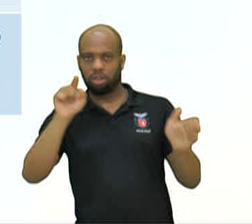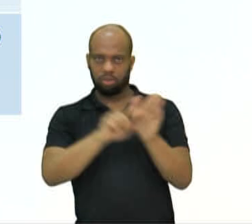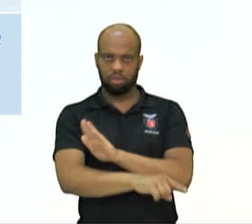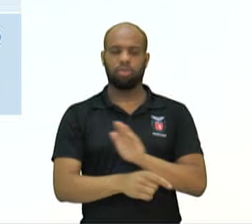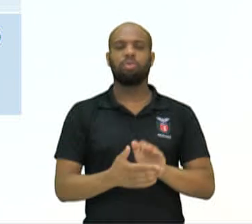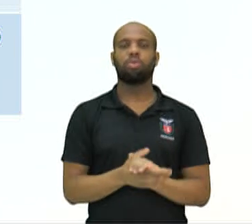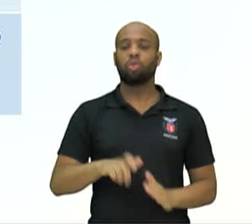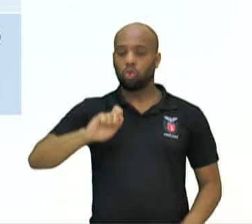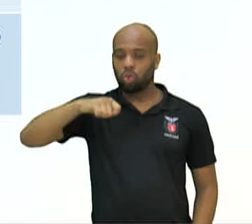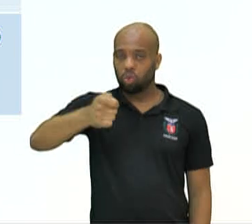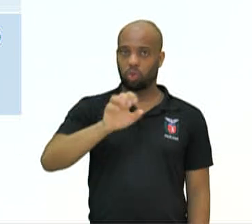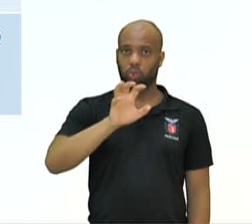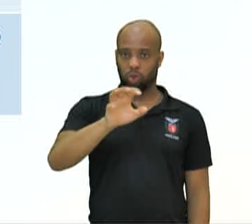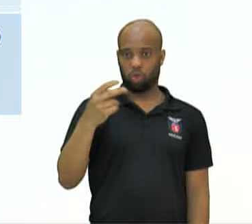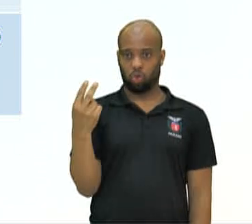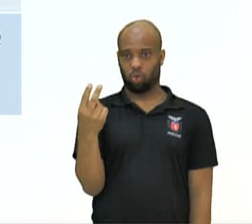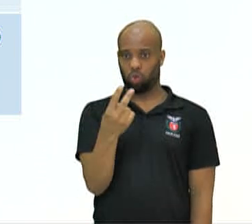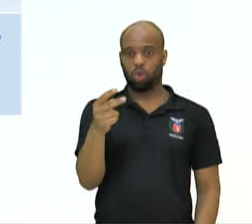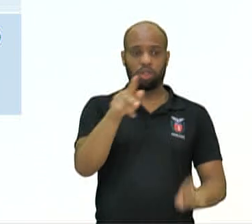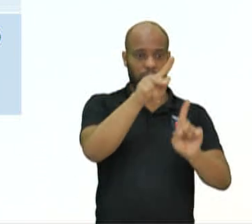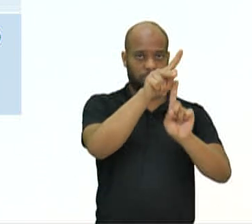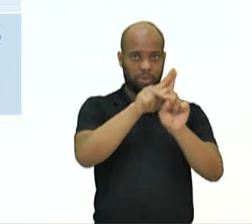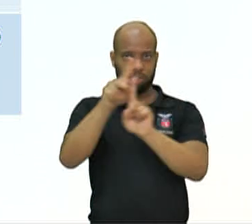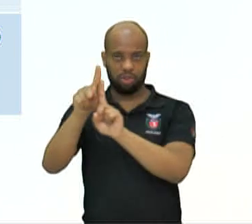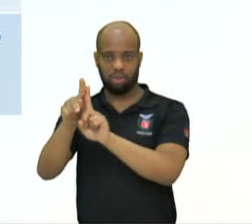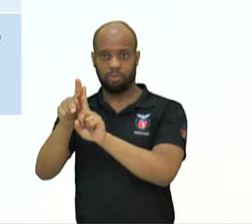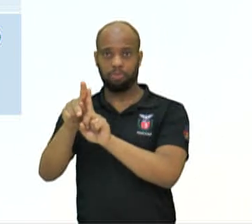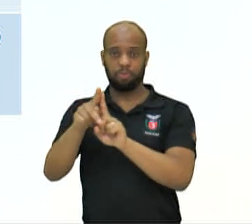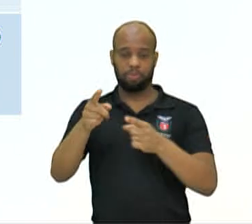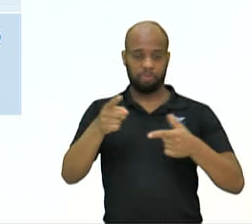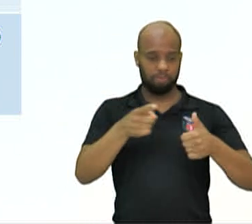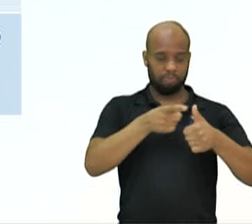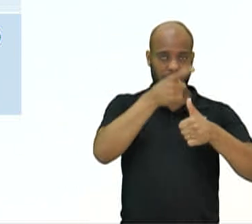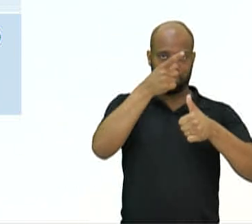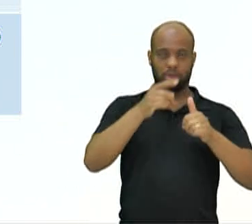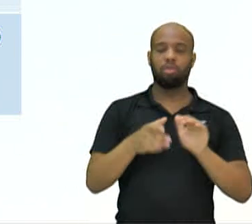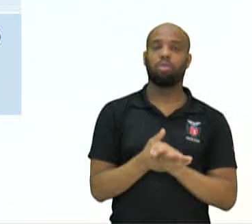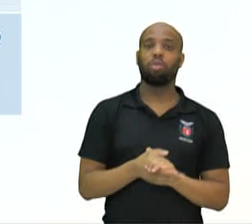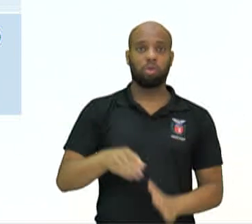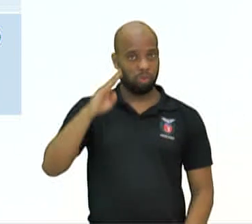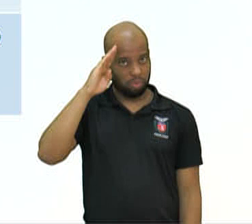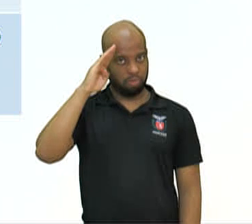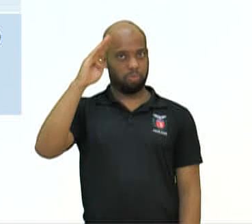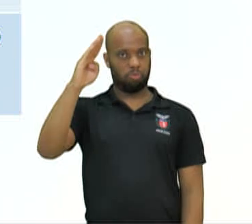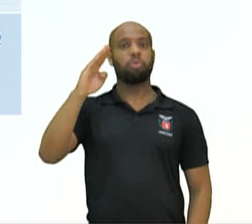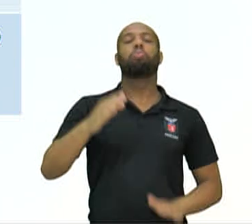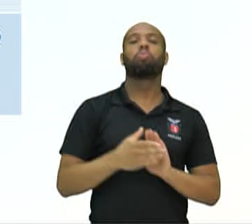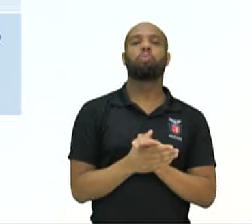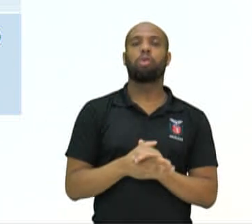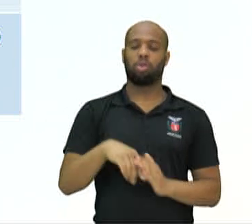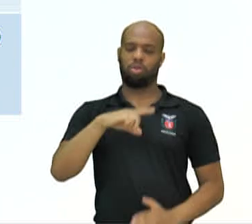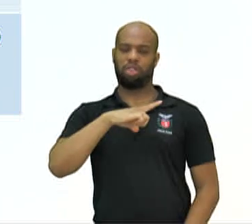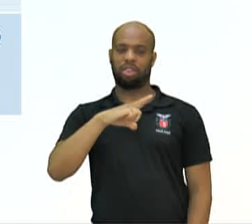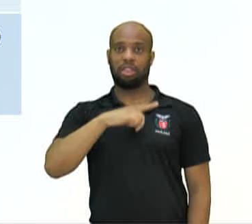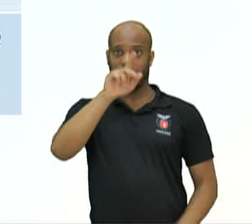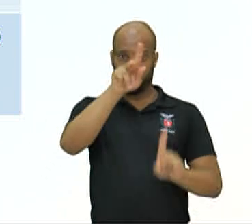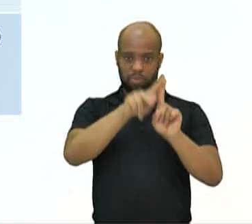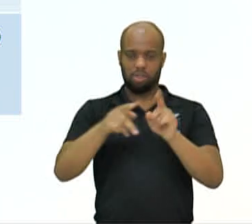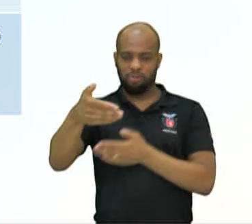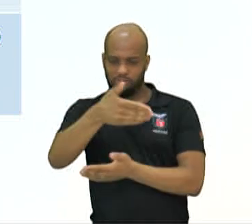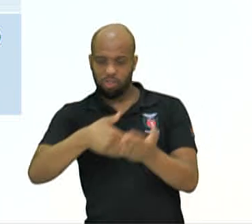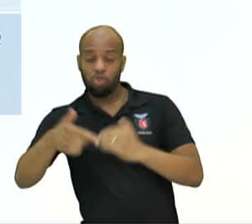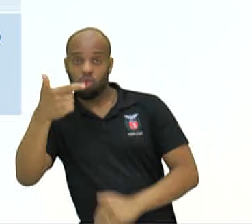perguntinha a respeito dos dois personagens. O personagem principal convive com outras pessoas